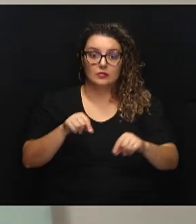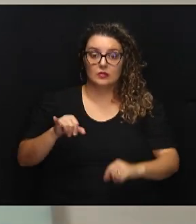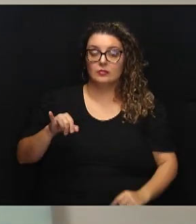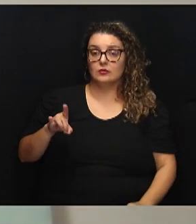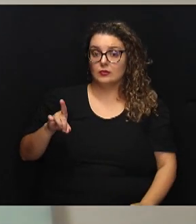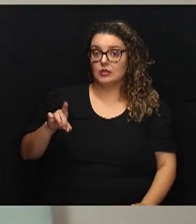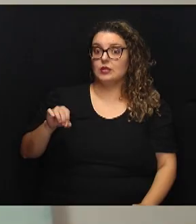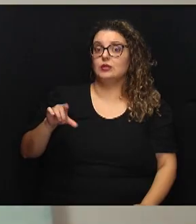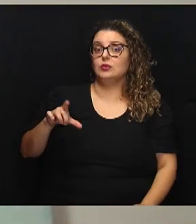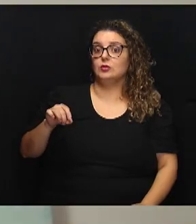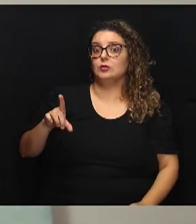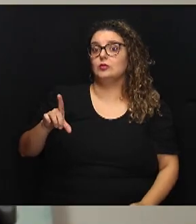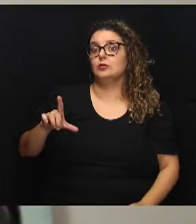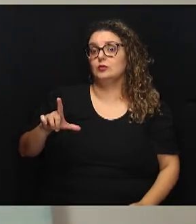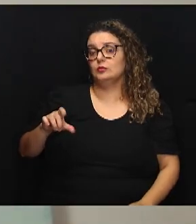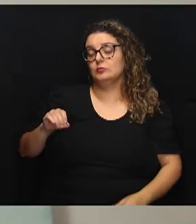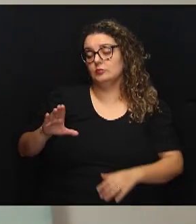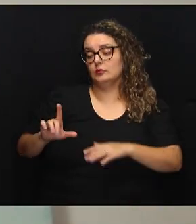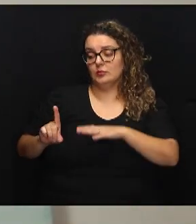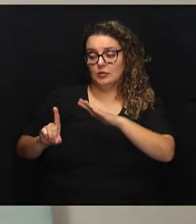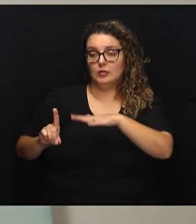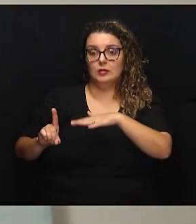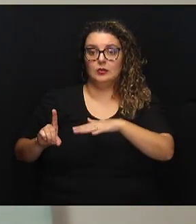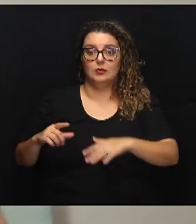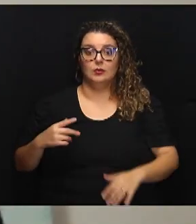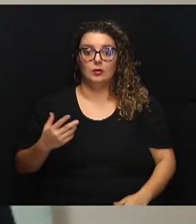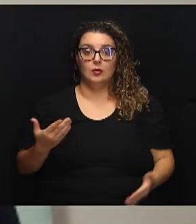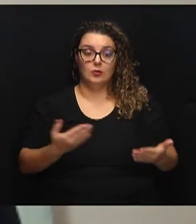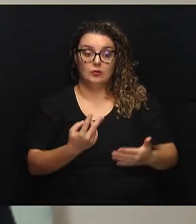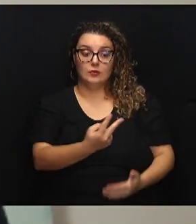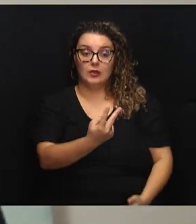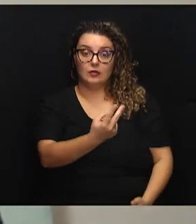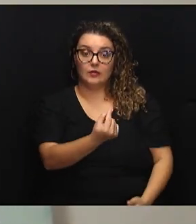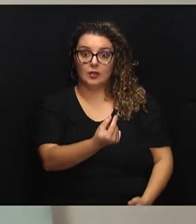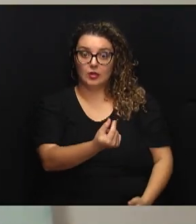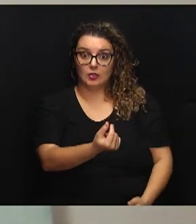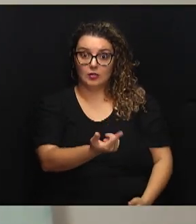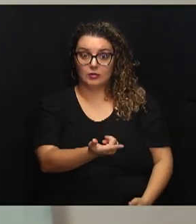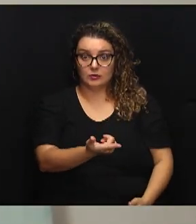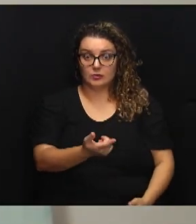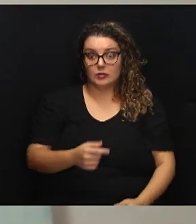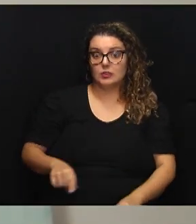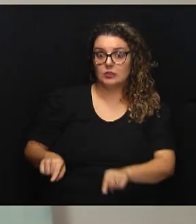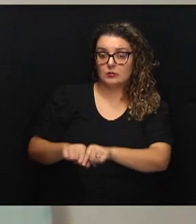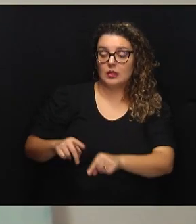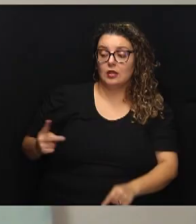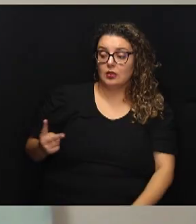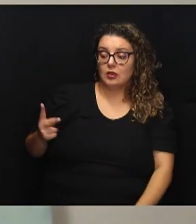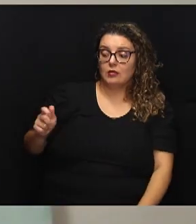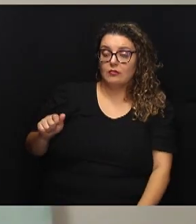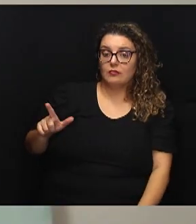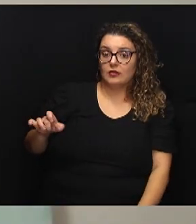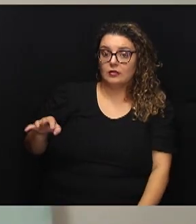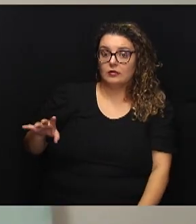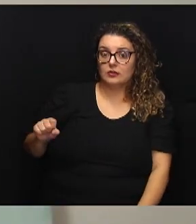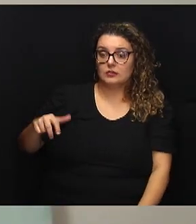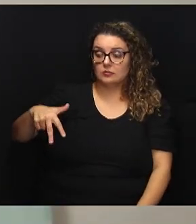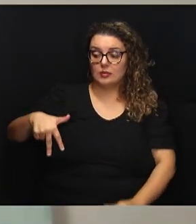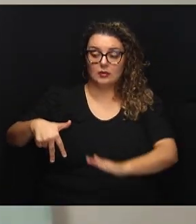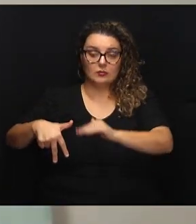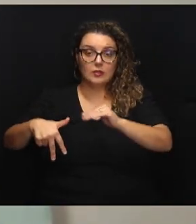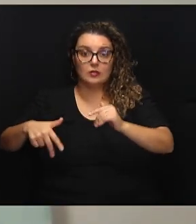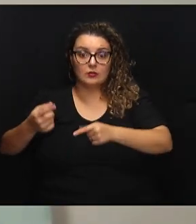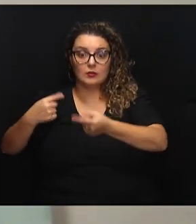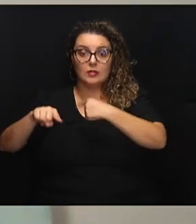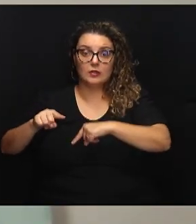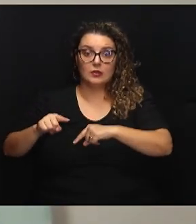né? Hoje a gente vê valores, né? Está muito atrelado também com os nossos valores. Quando a gente fala assim, o cara tem sucesso, o cara geralmente vai